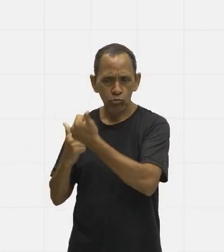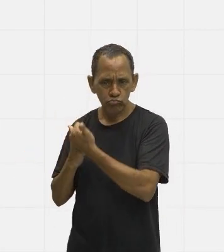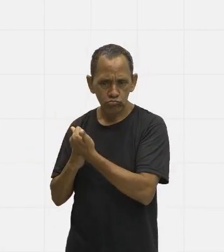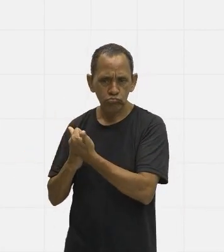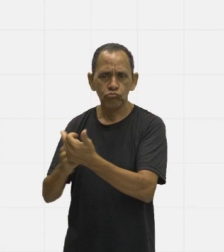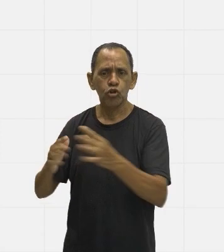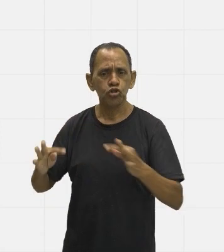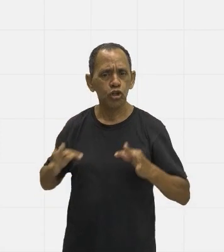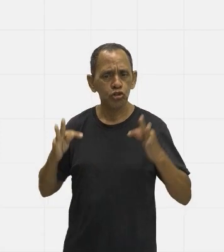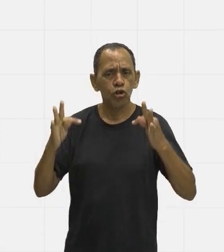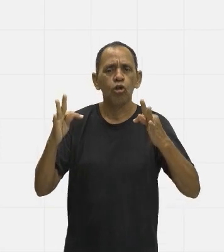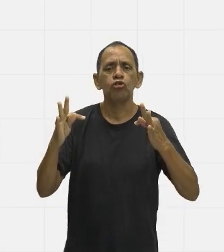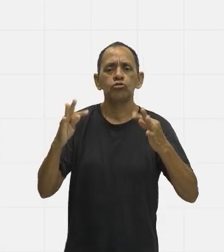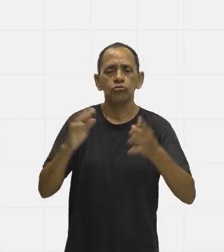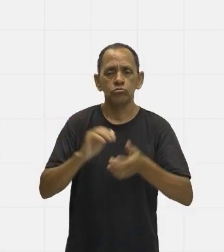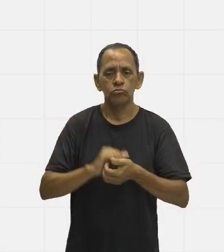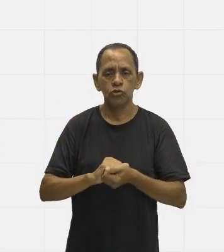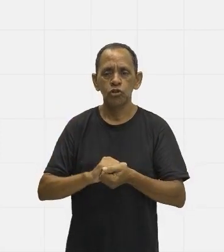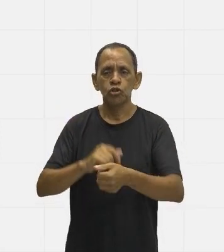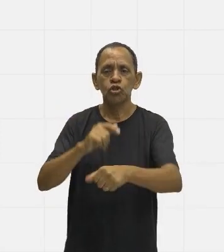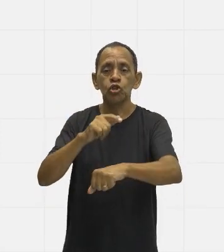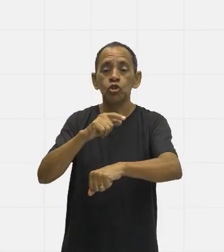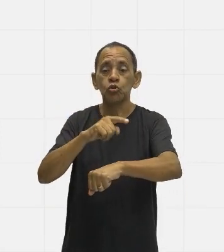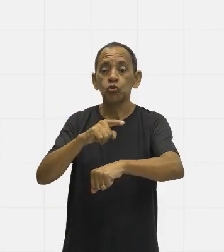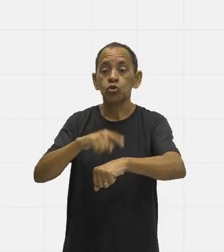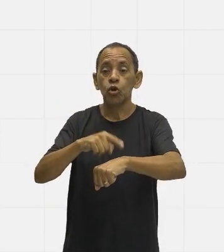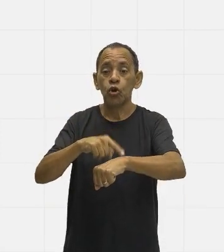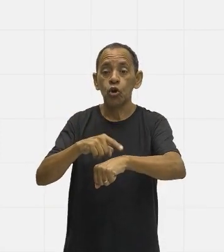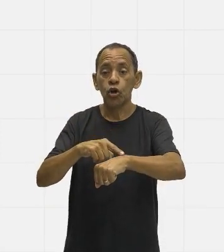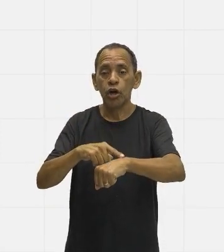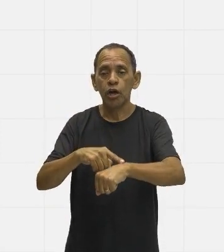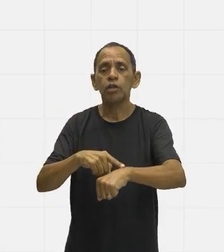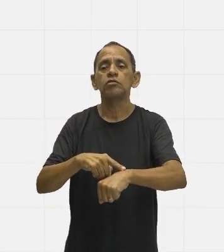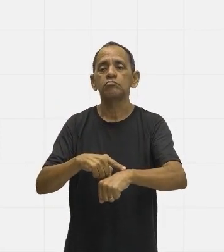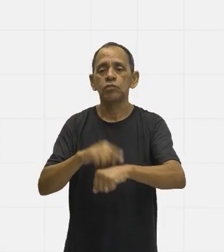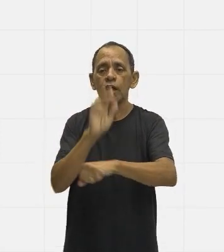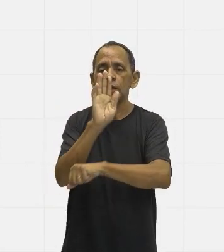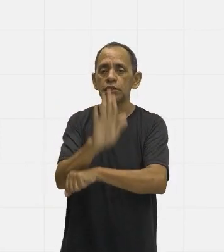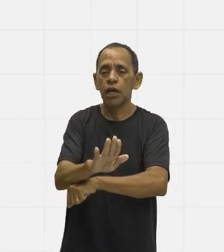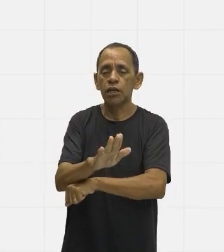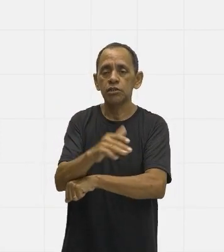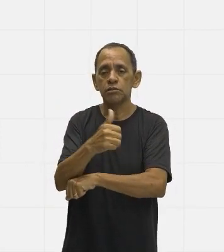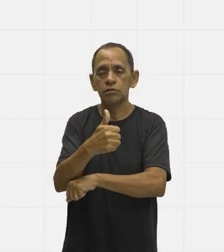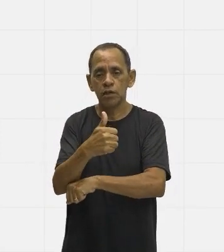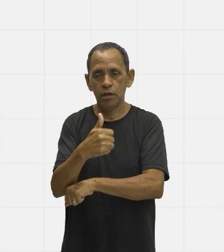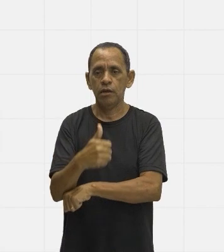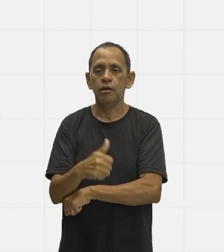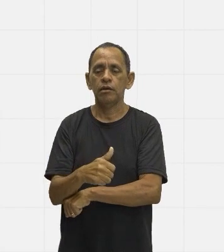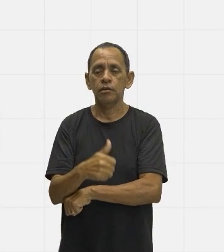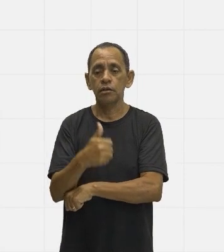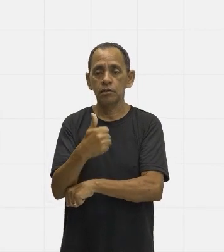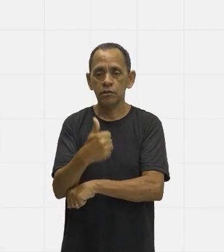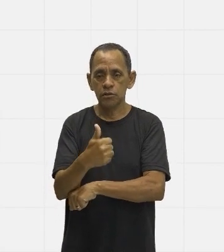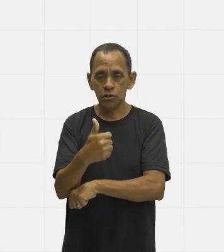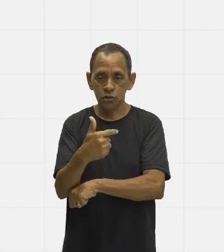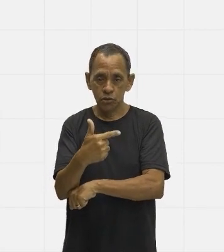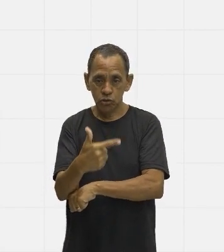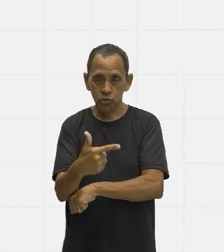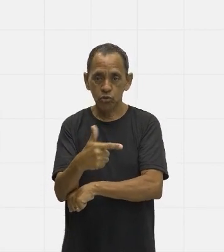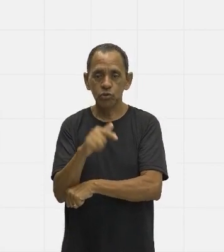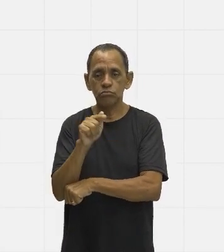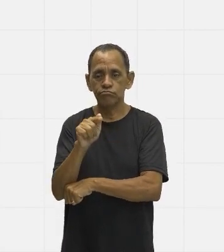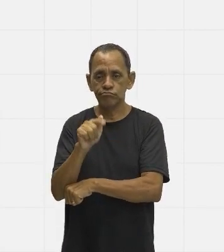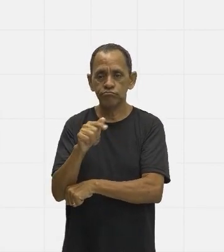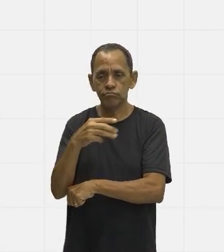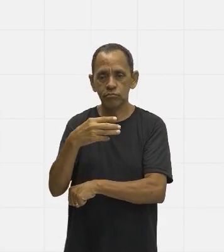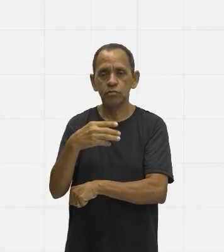nos horários, olha, do vespertino é de 12h30 às 13 horas, do noturno é de 18h30 às 19